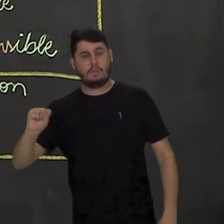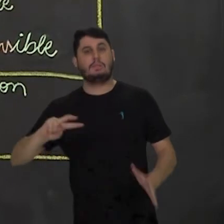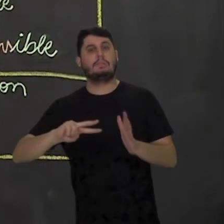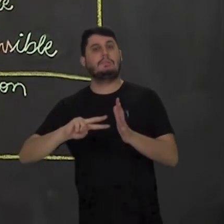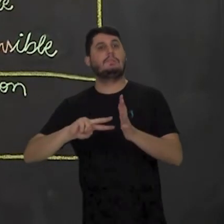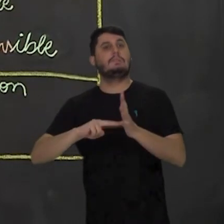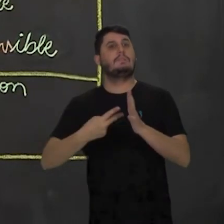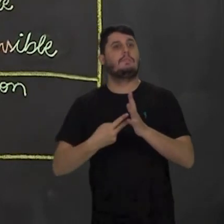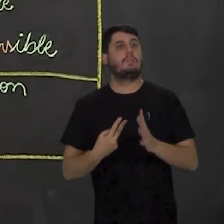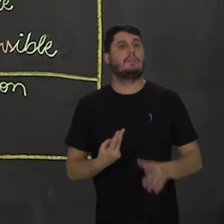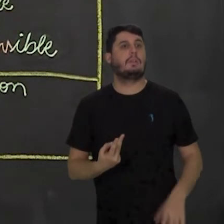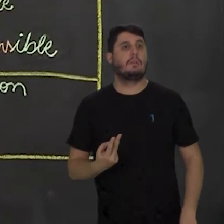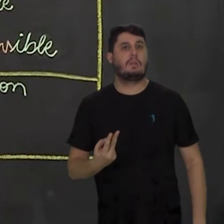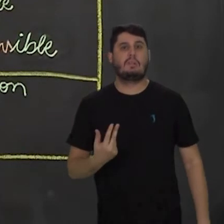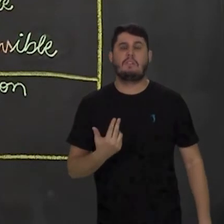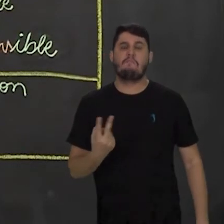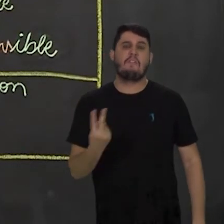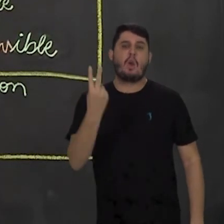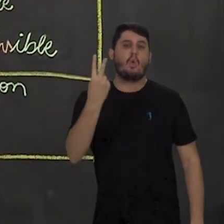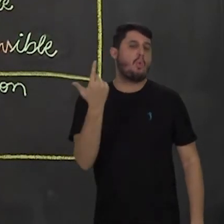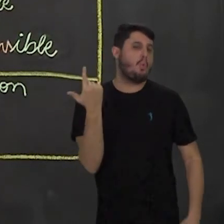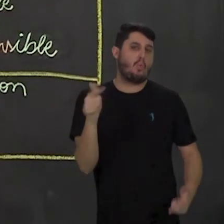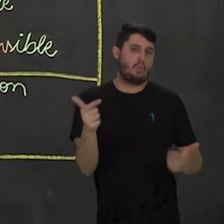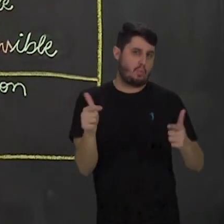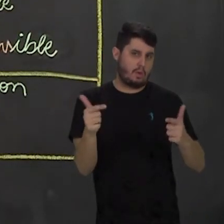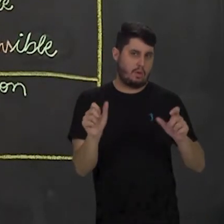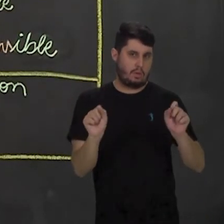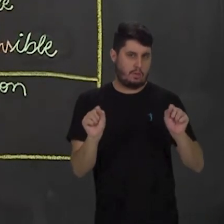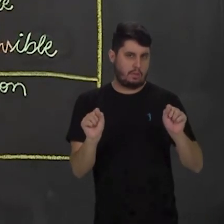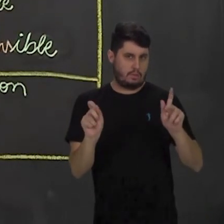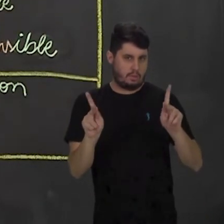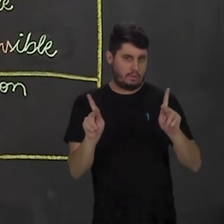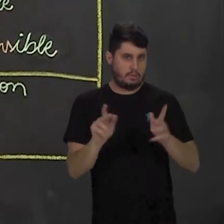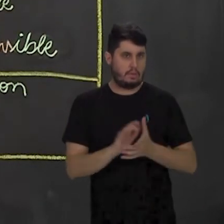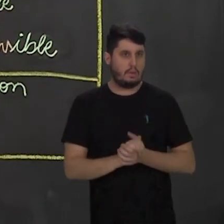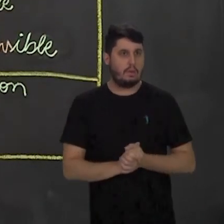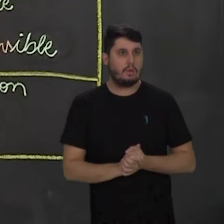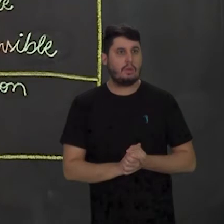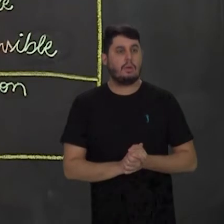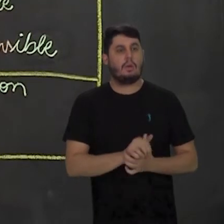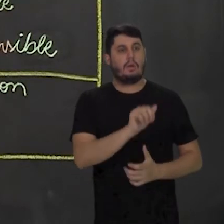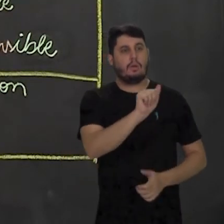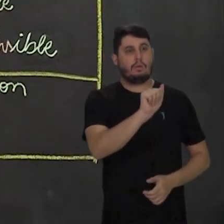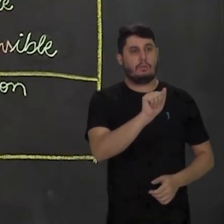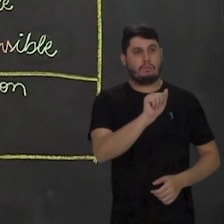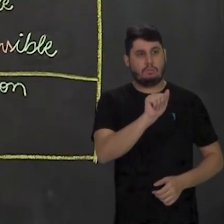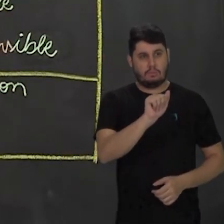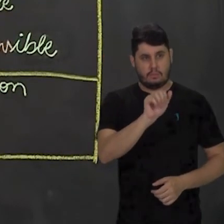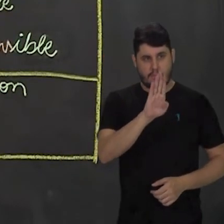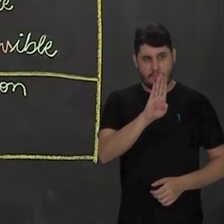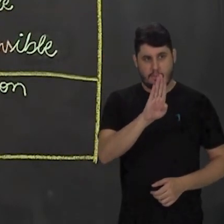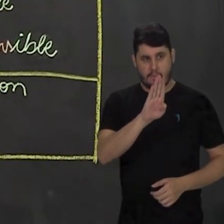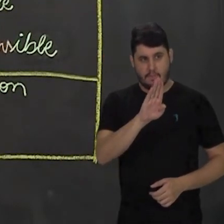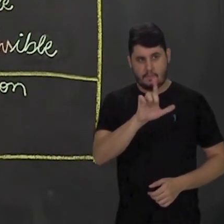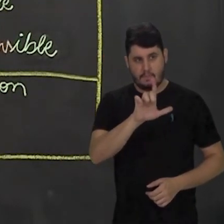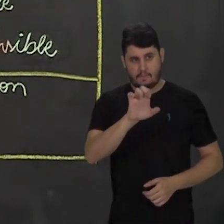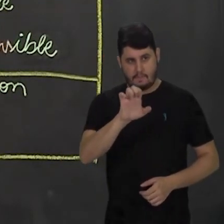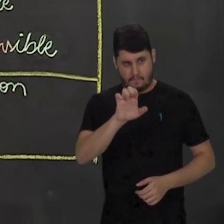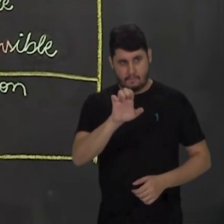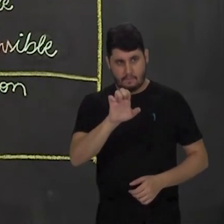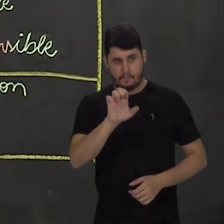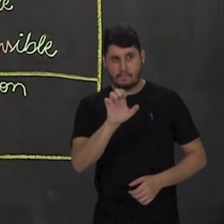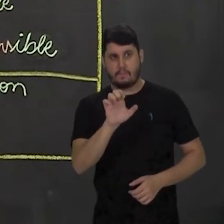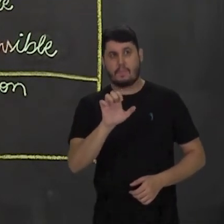worthless, essa coisa é sem valor. Ok? E aí, ó, o able e o evil, a gente tem isso em